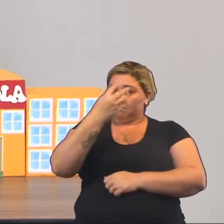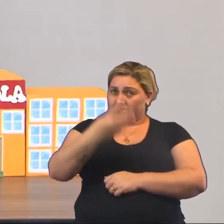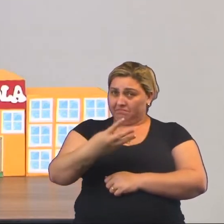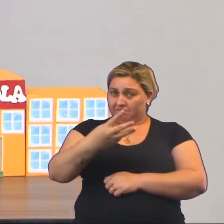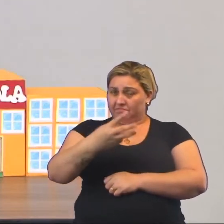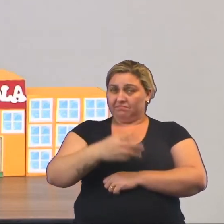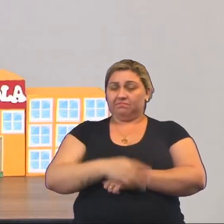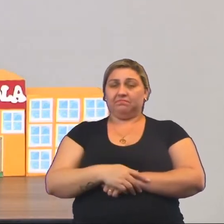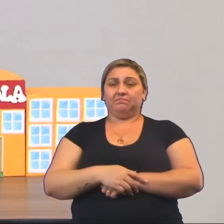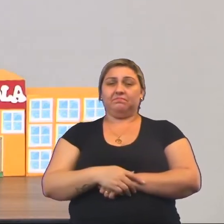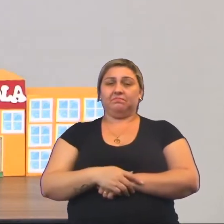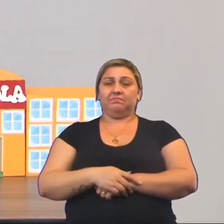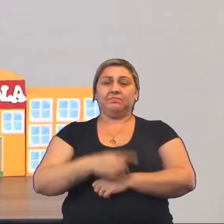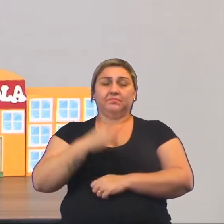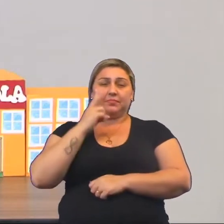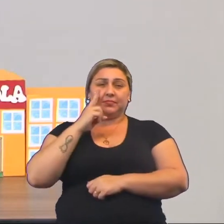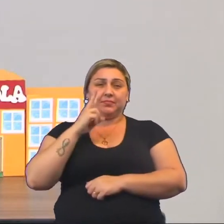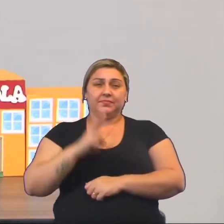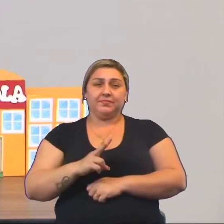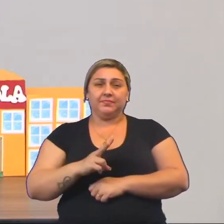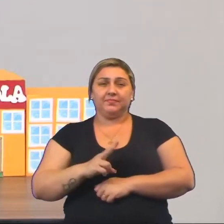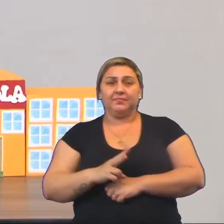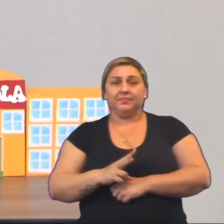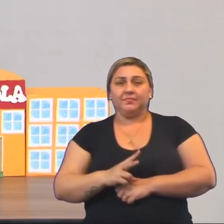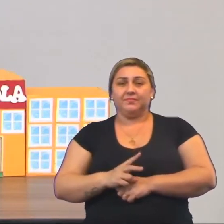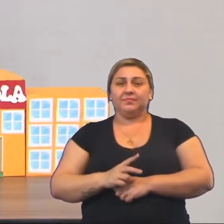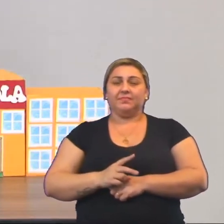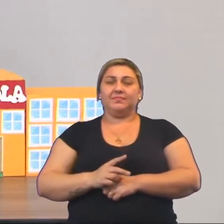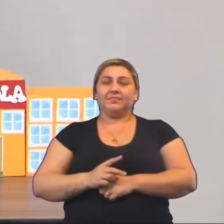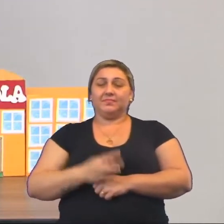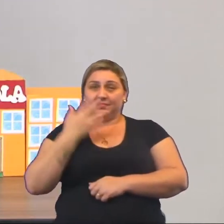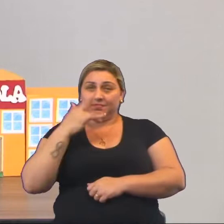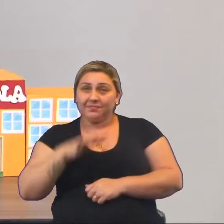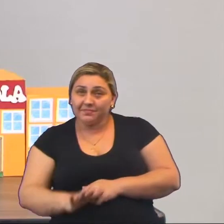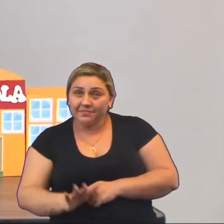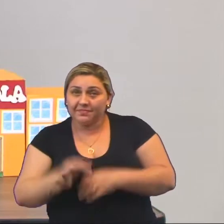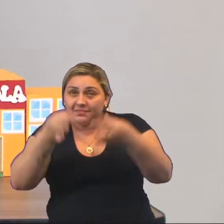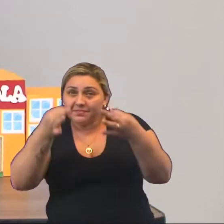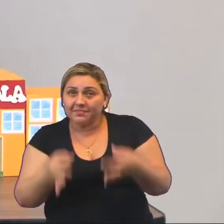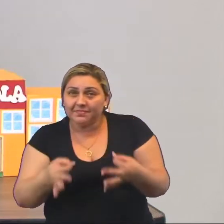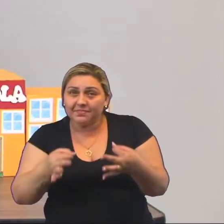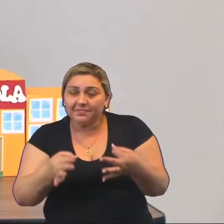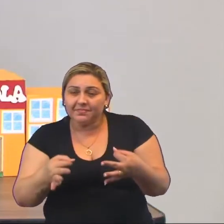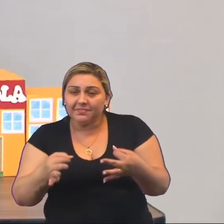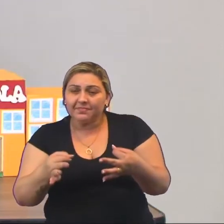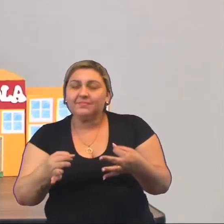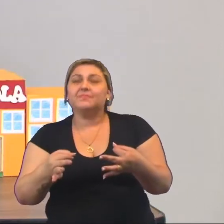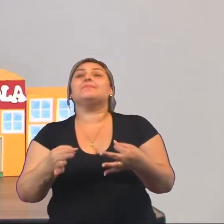Será? Vamos ver? E aí, crianças, eu acertei?